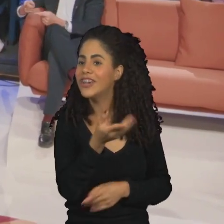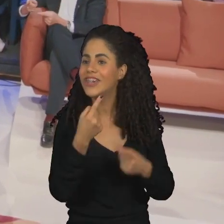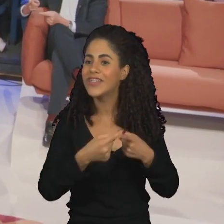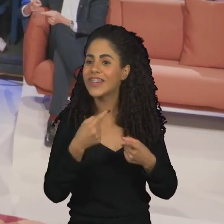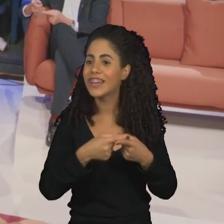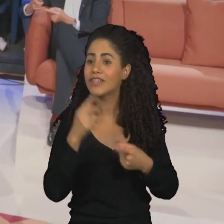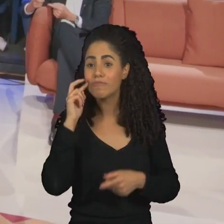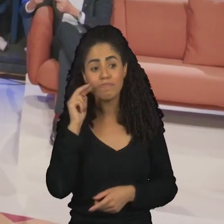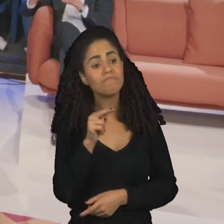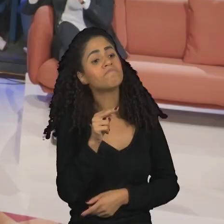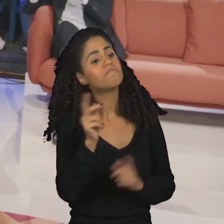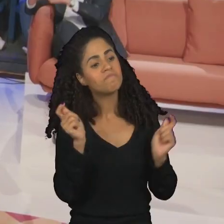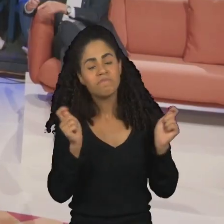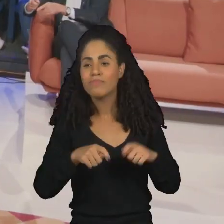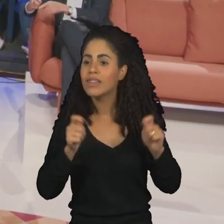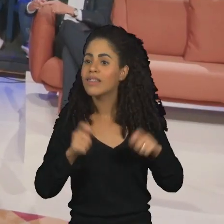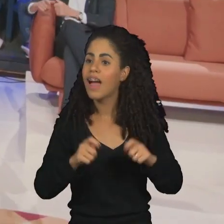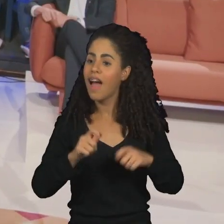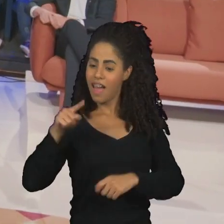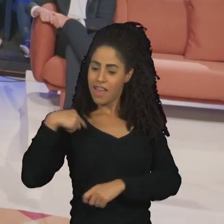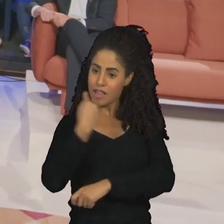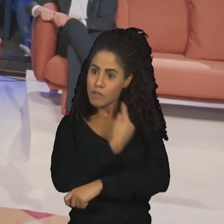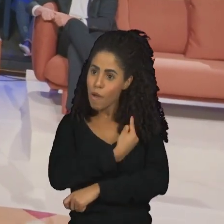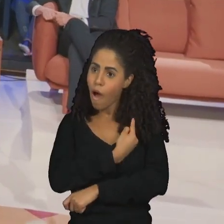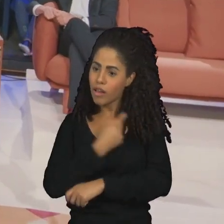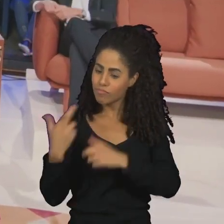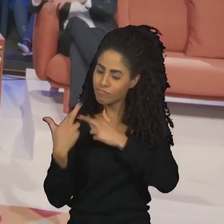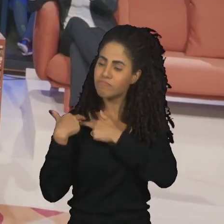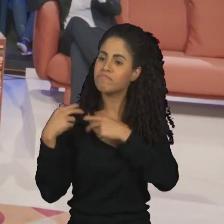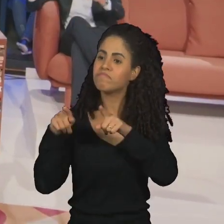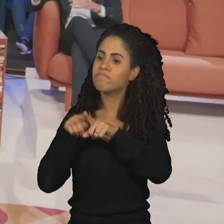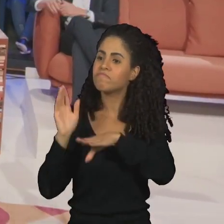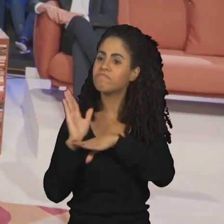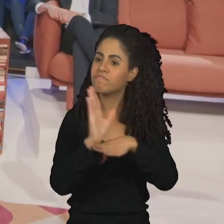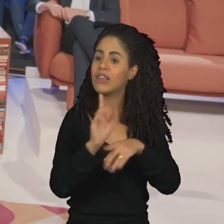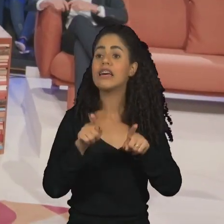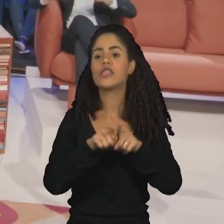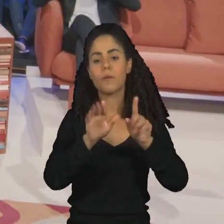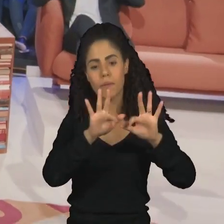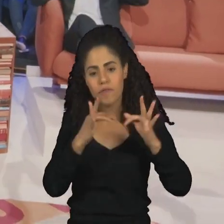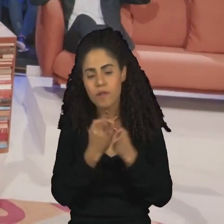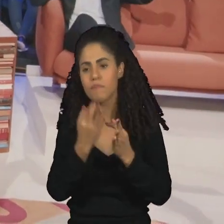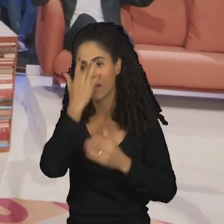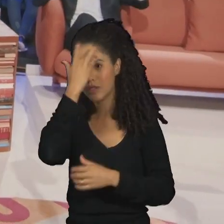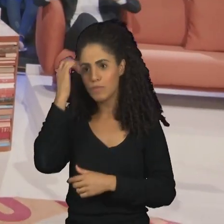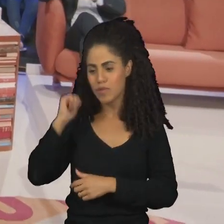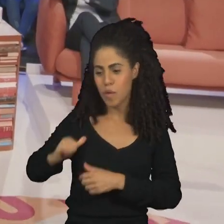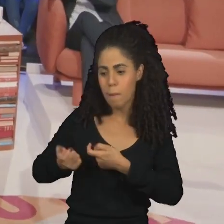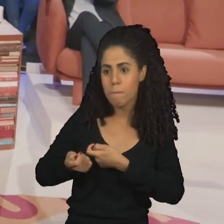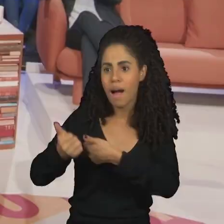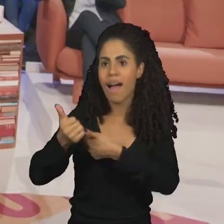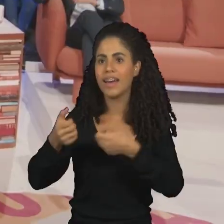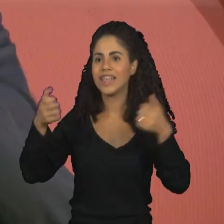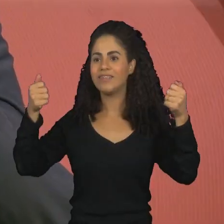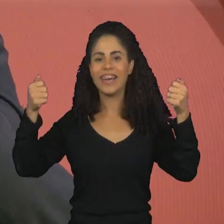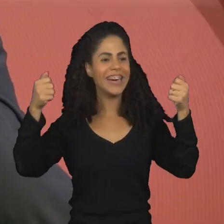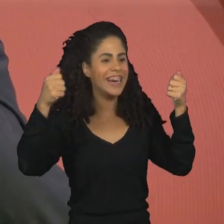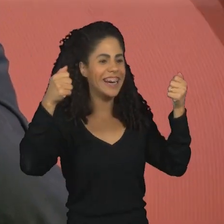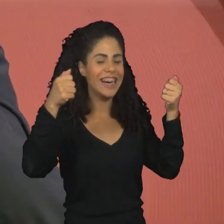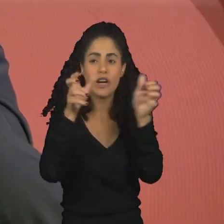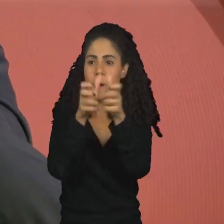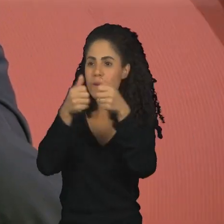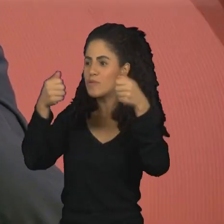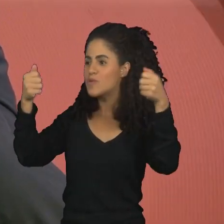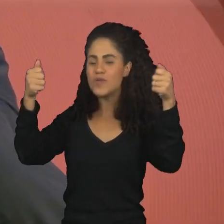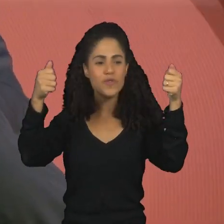mostra para a gente a função da universidade, né? Aí tem as famílias dos bolsistas lá que faixa, solta coisa.